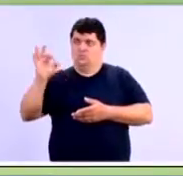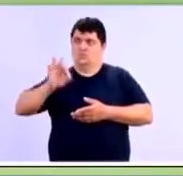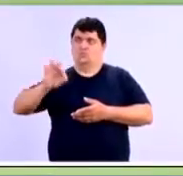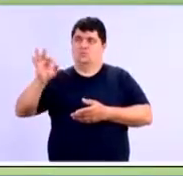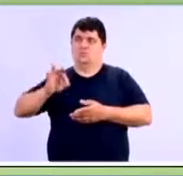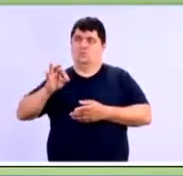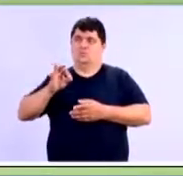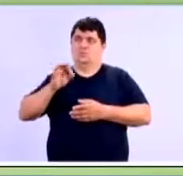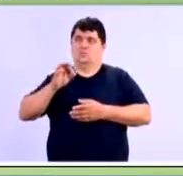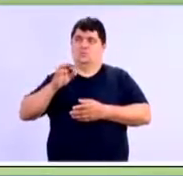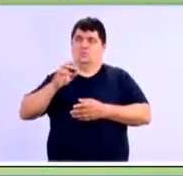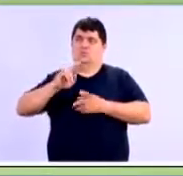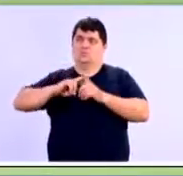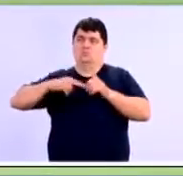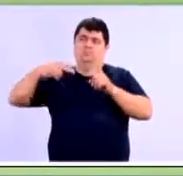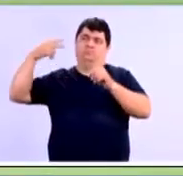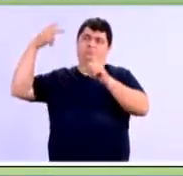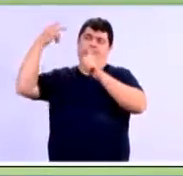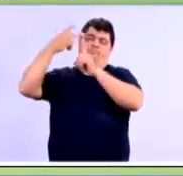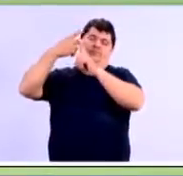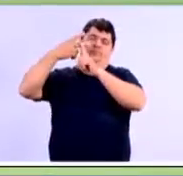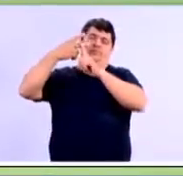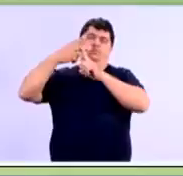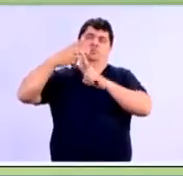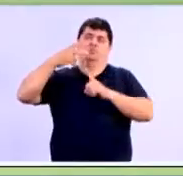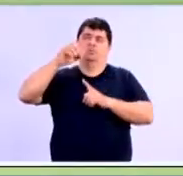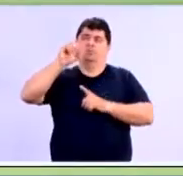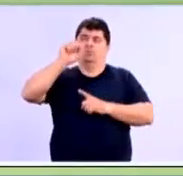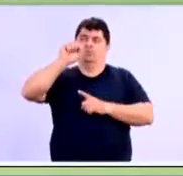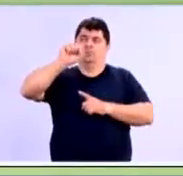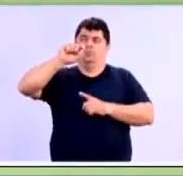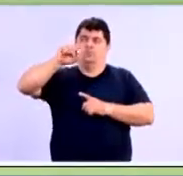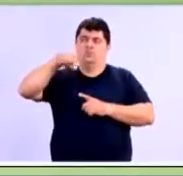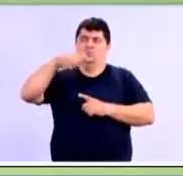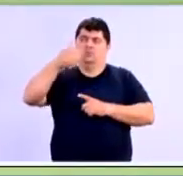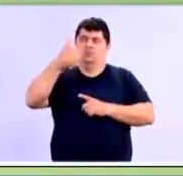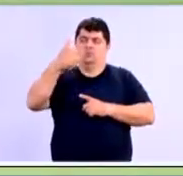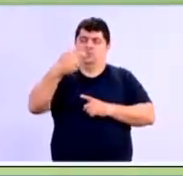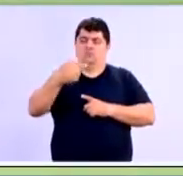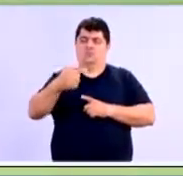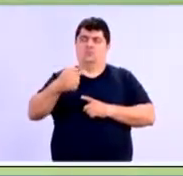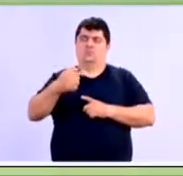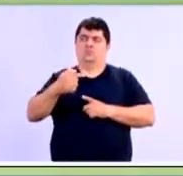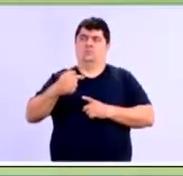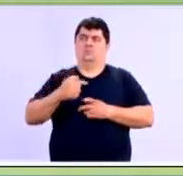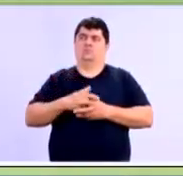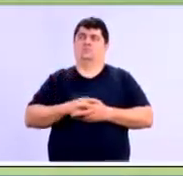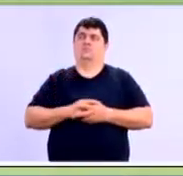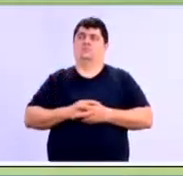1,43% e deu um salto, né? E deu um salto para quanto? Para